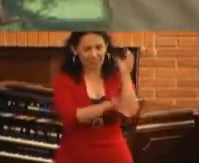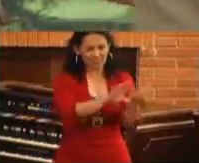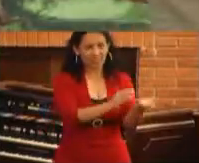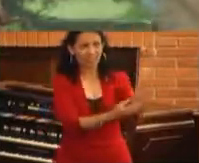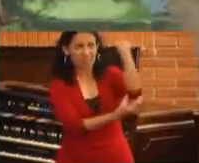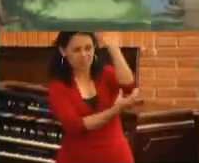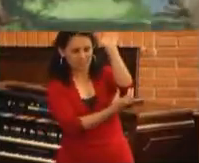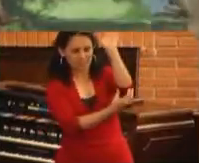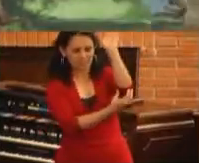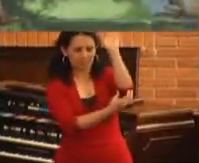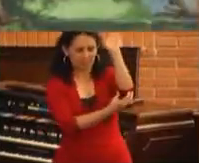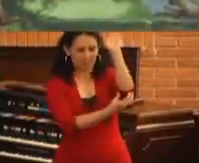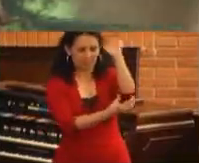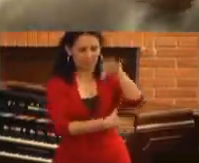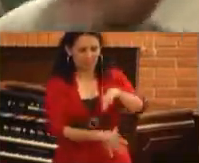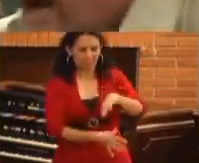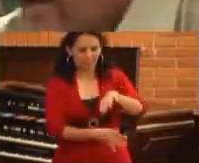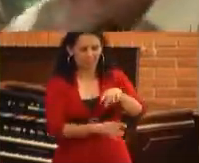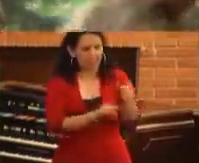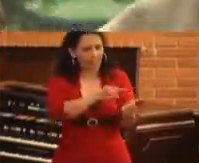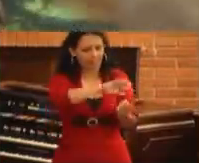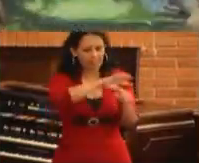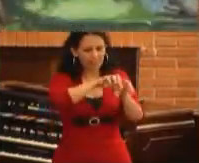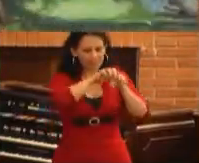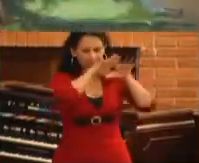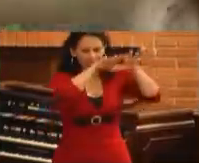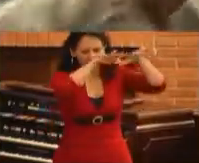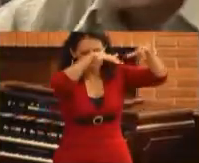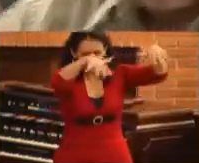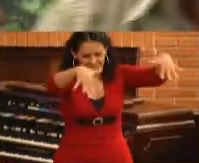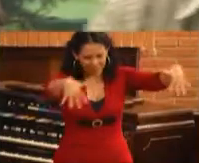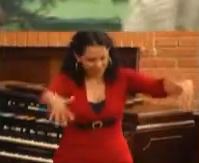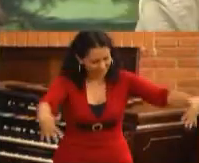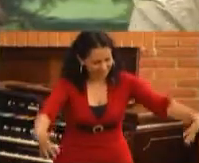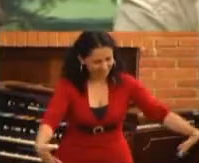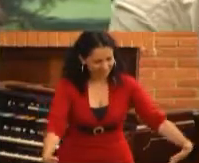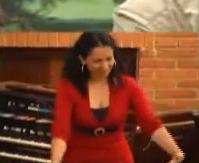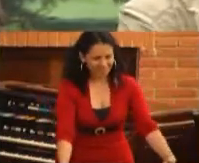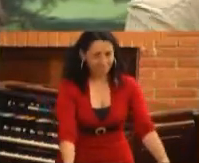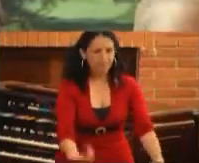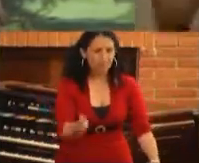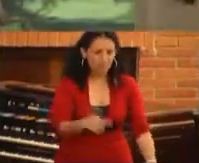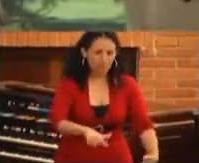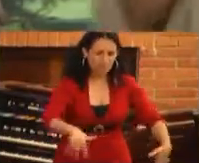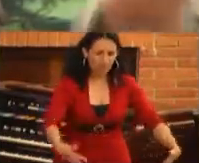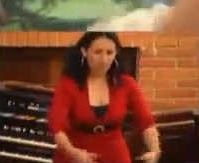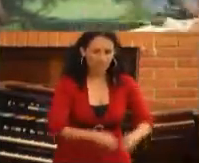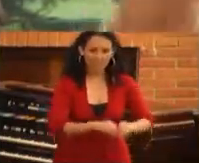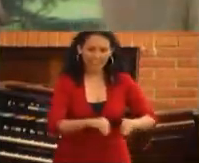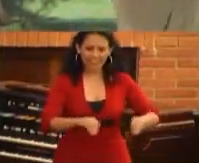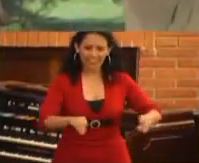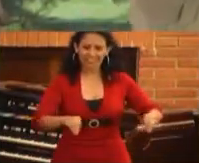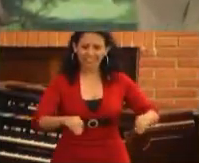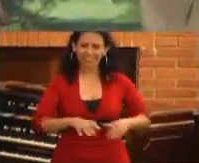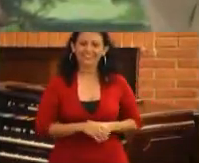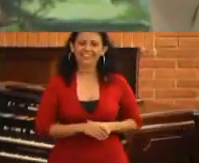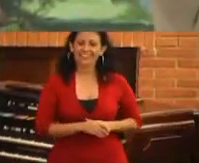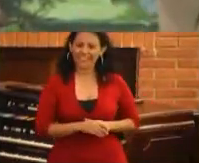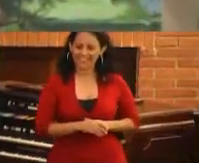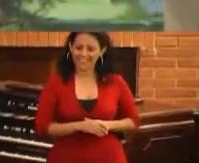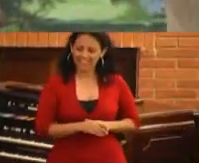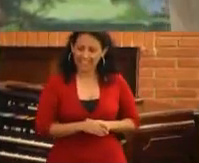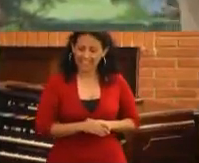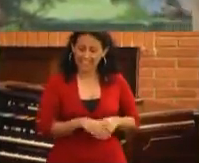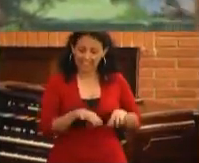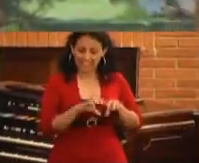tem uma geotropia. Ela é puxada para baixo e o outro tem uma fototropia. Ela é puxada para a luz